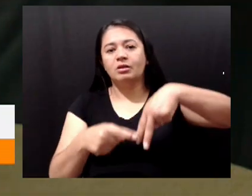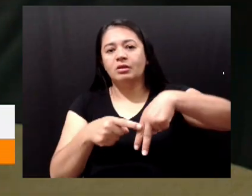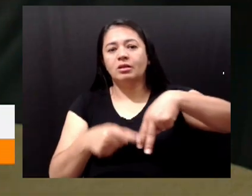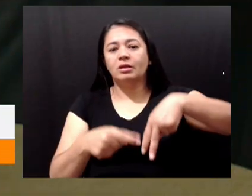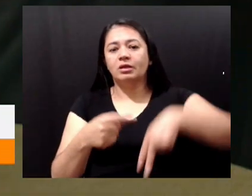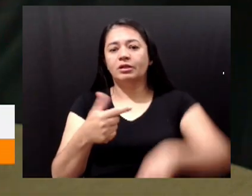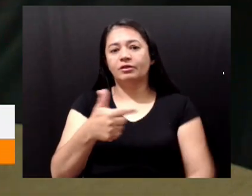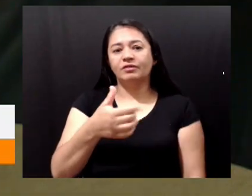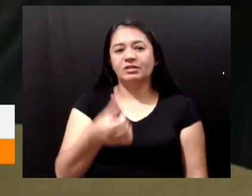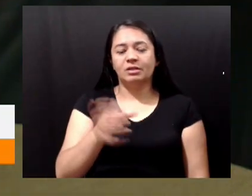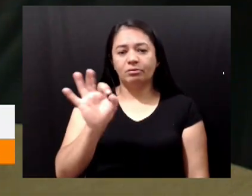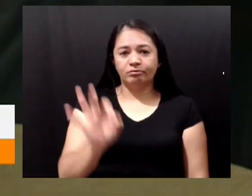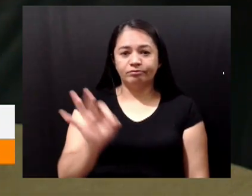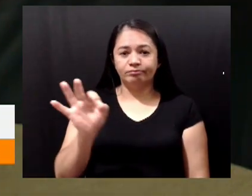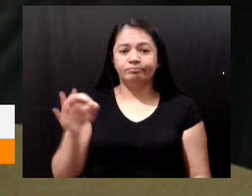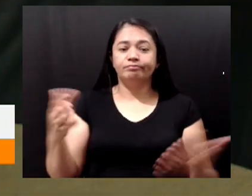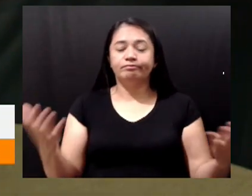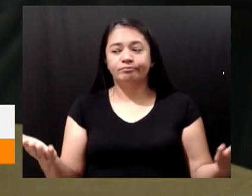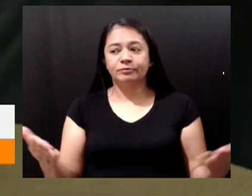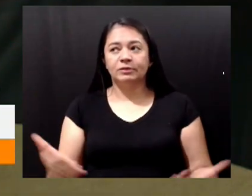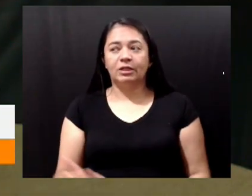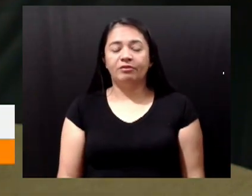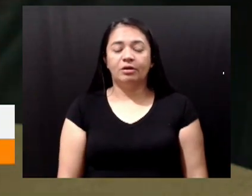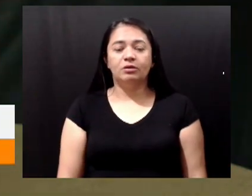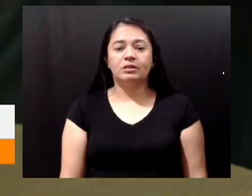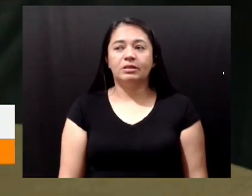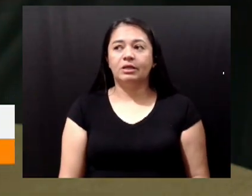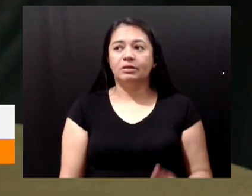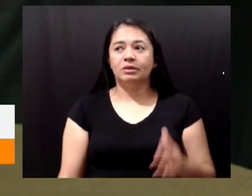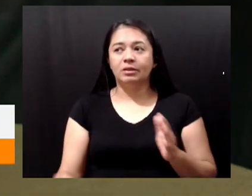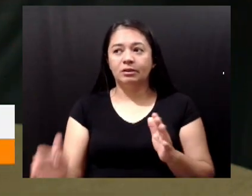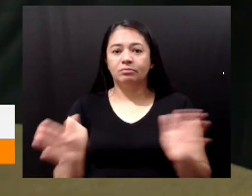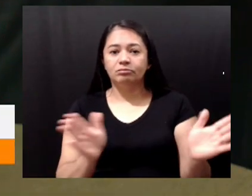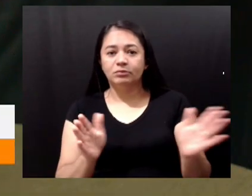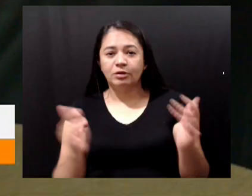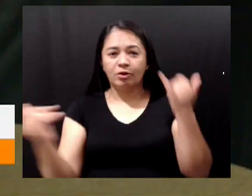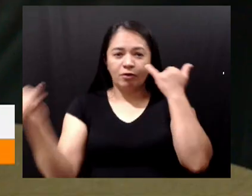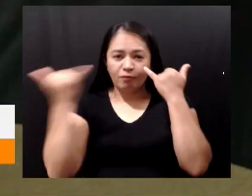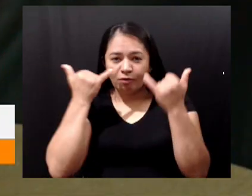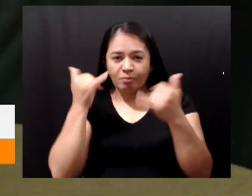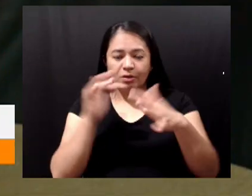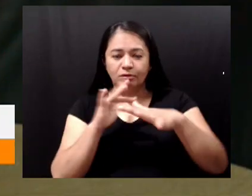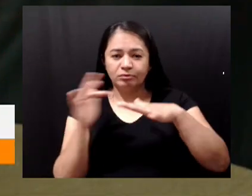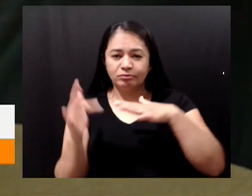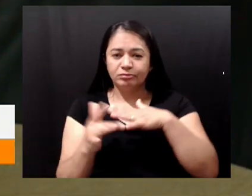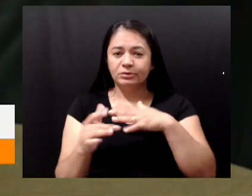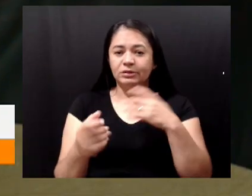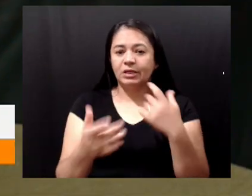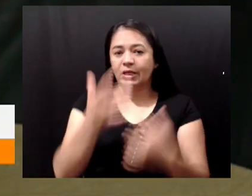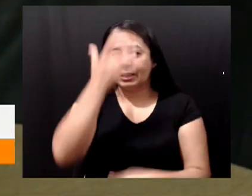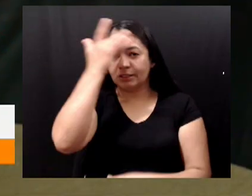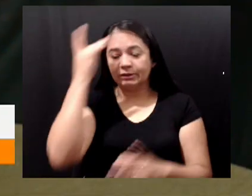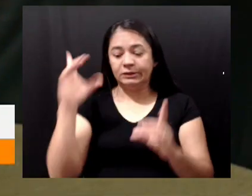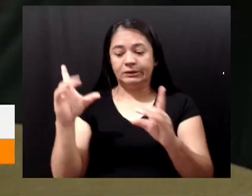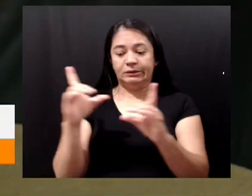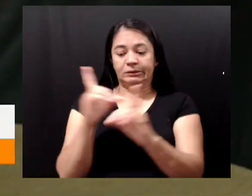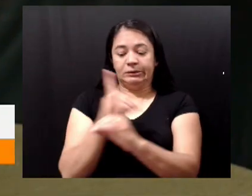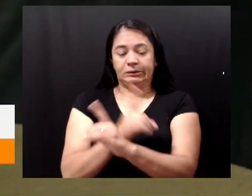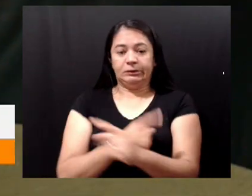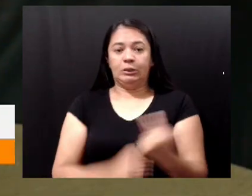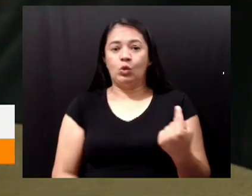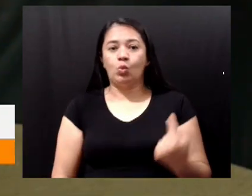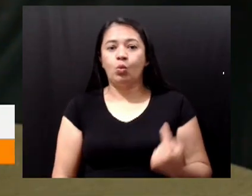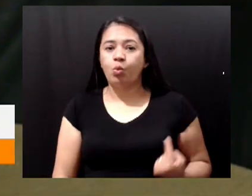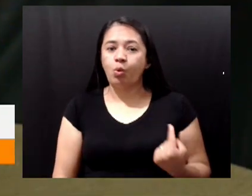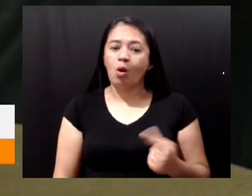bem. Com acesso fácil a informações na internet, muitas pessoas acabam se autodiagnosticando, né? Ou então seguindo conselhos de